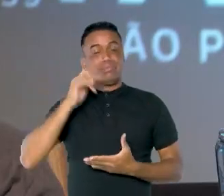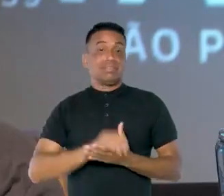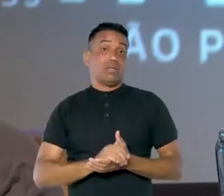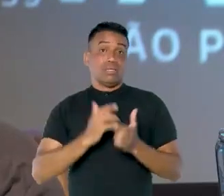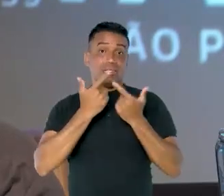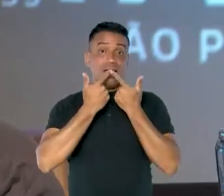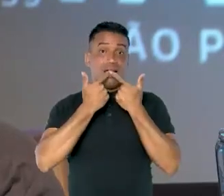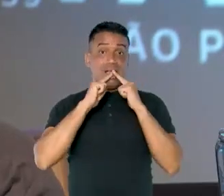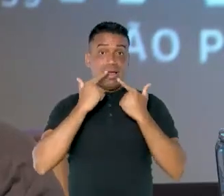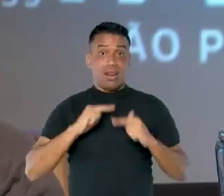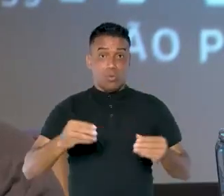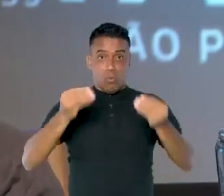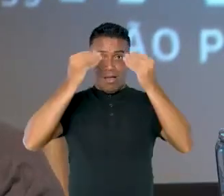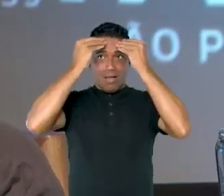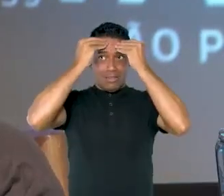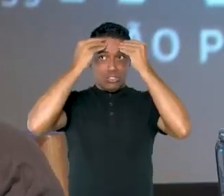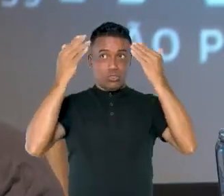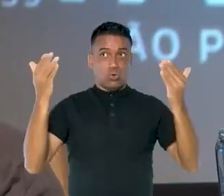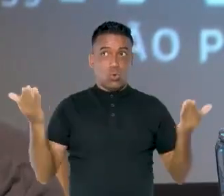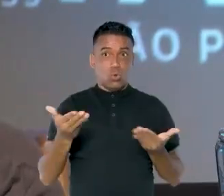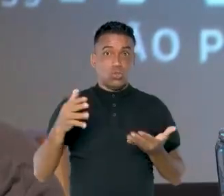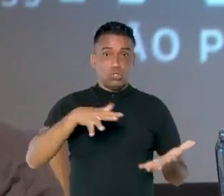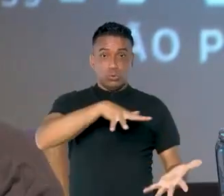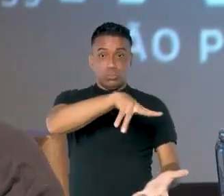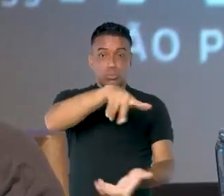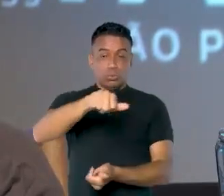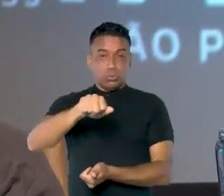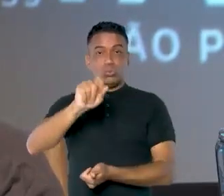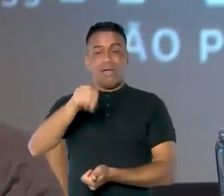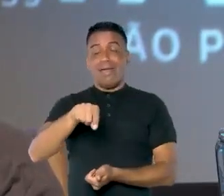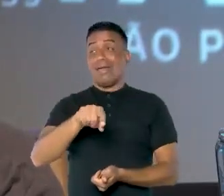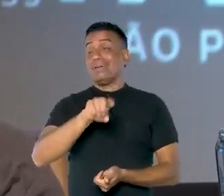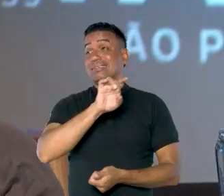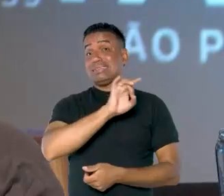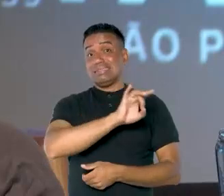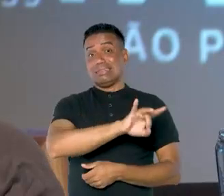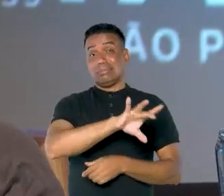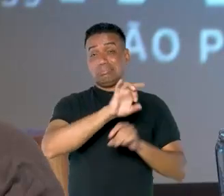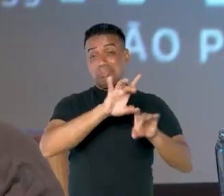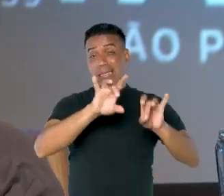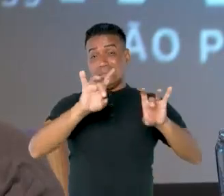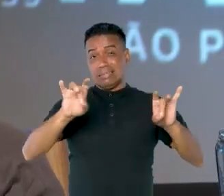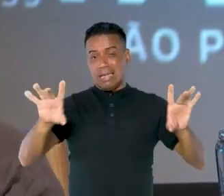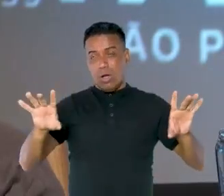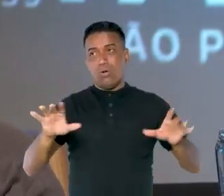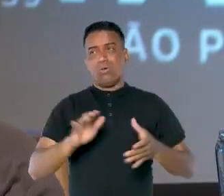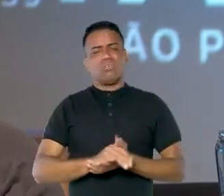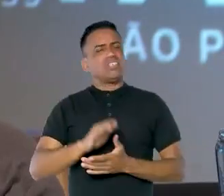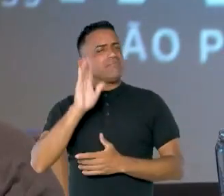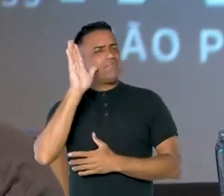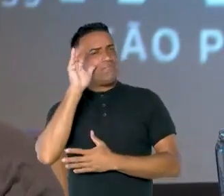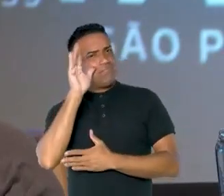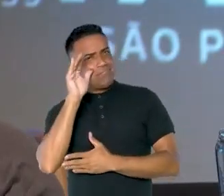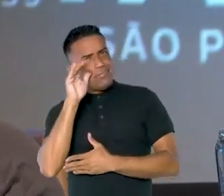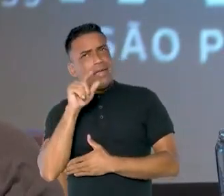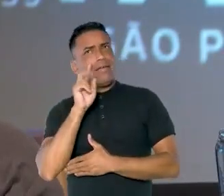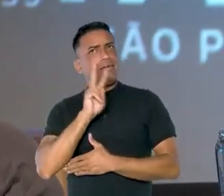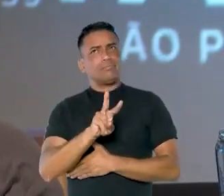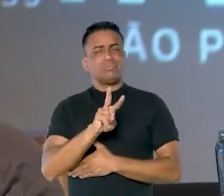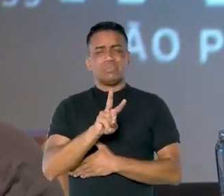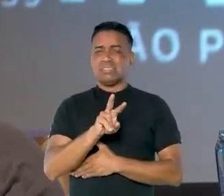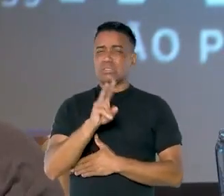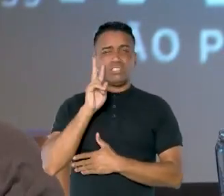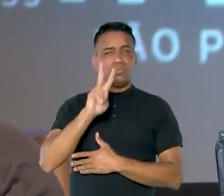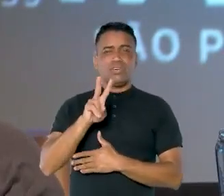linguagem, hoje, é uma linguagem muito especial. Você observa, não sei se você